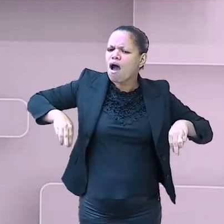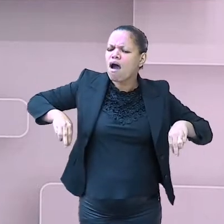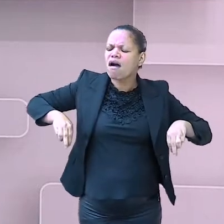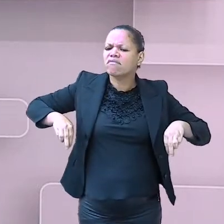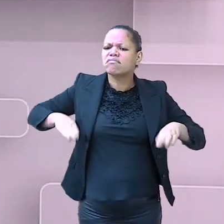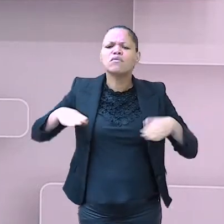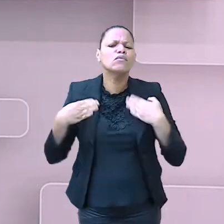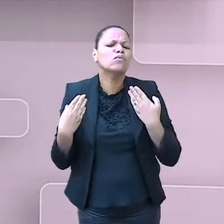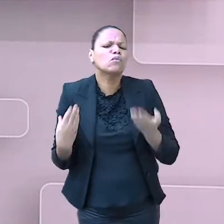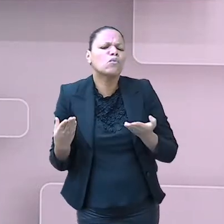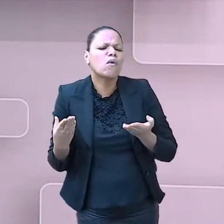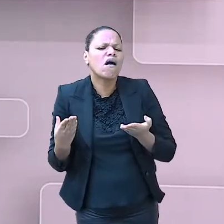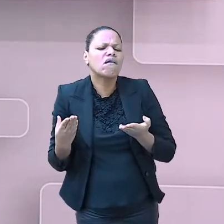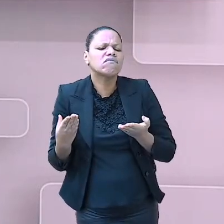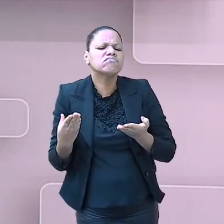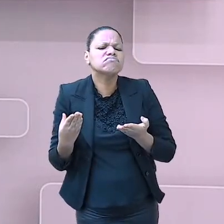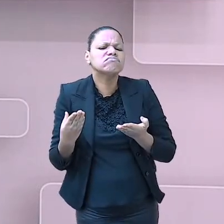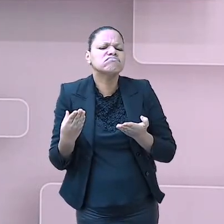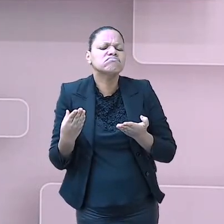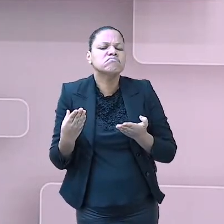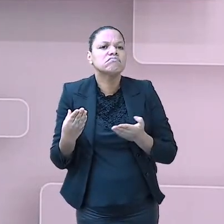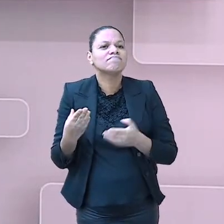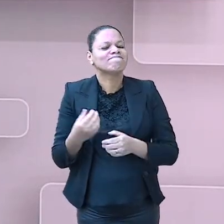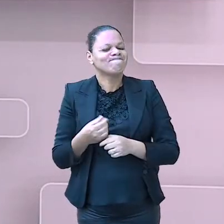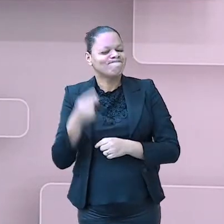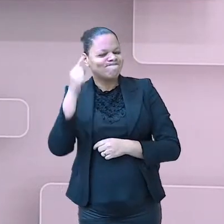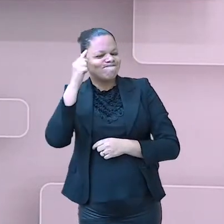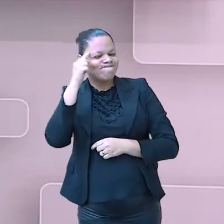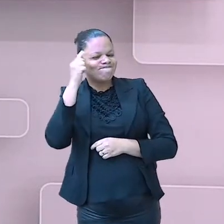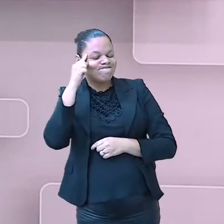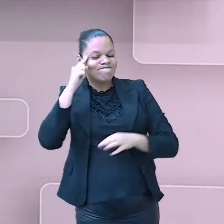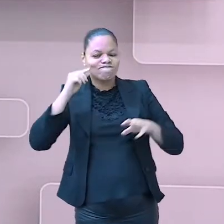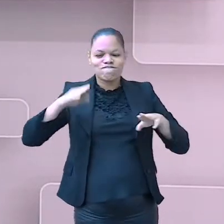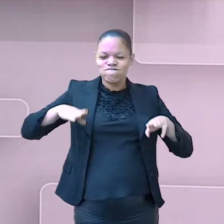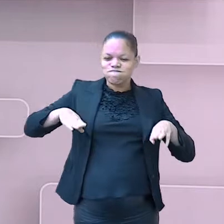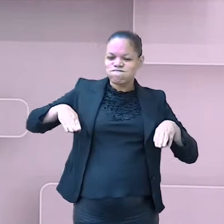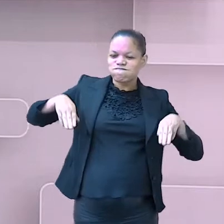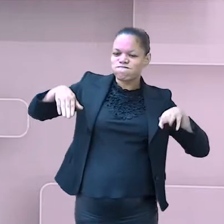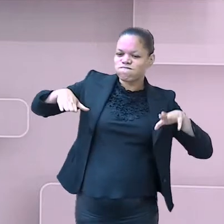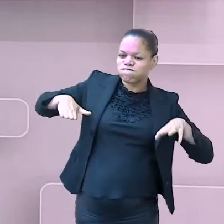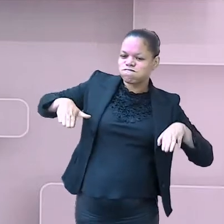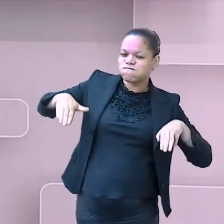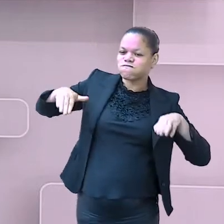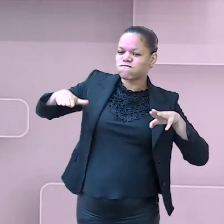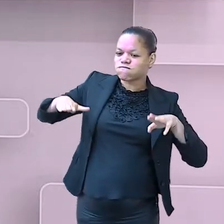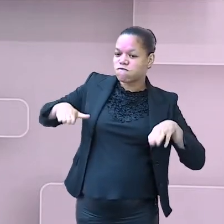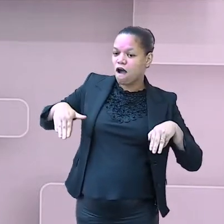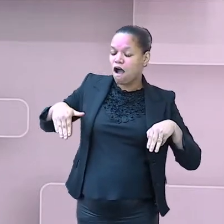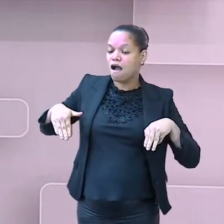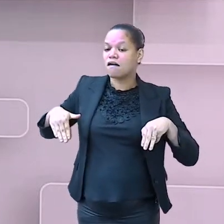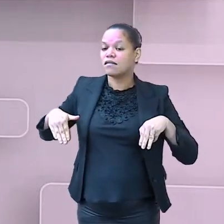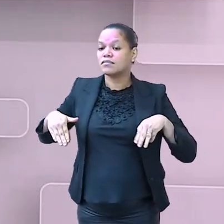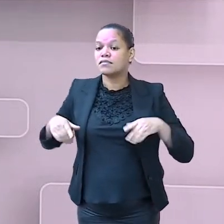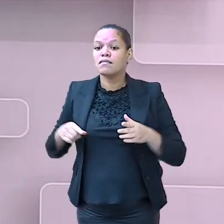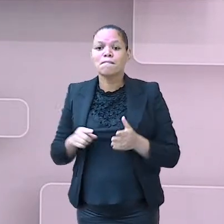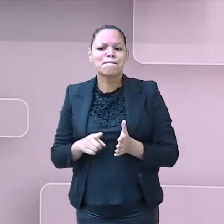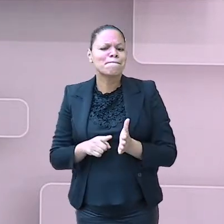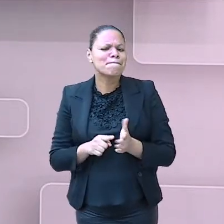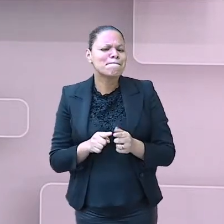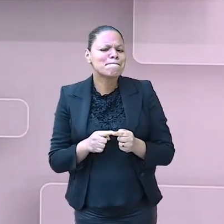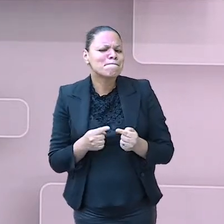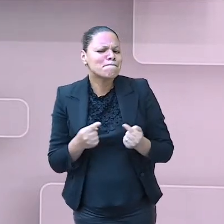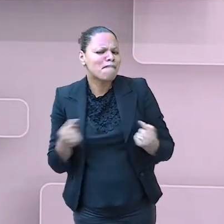sua mente é voar. Não é isso? E não é verdade. Nem todas as